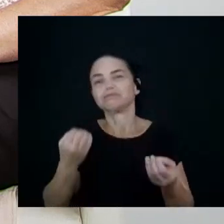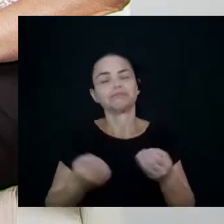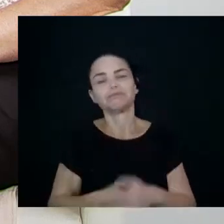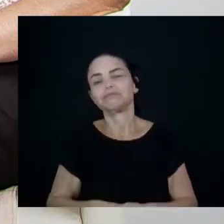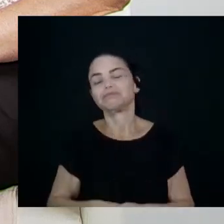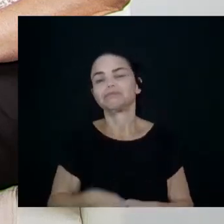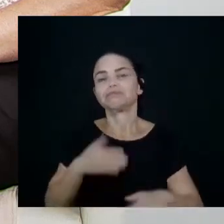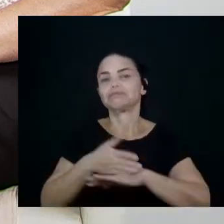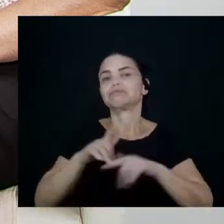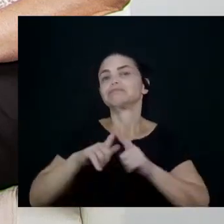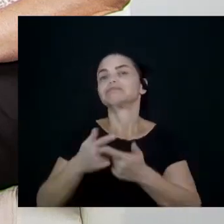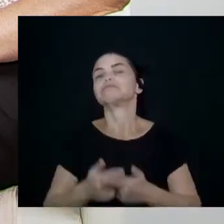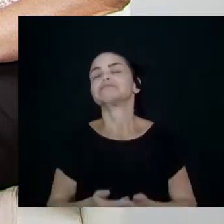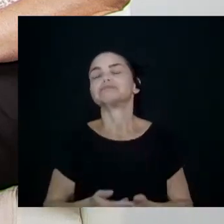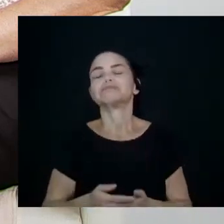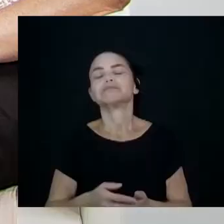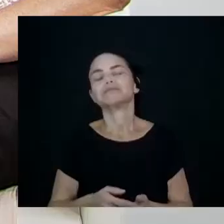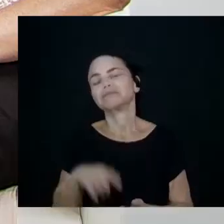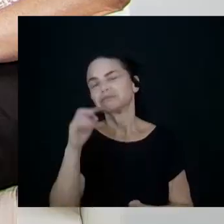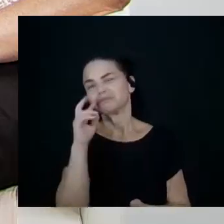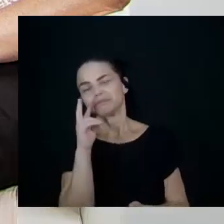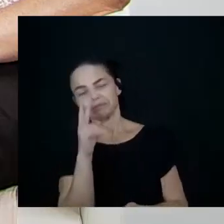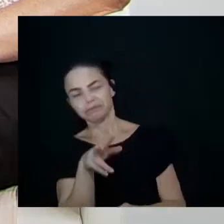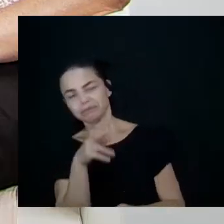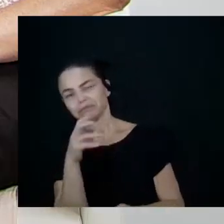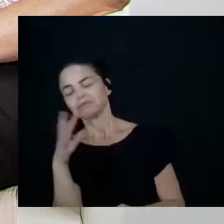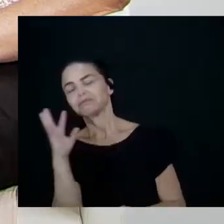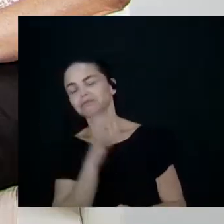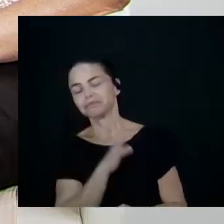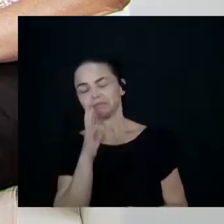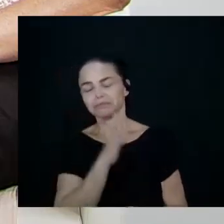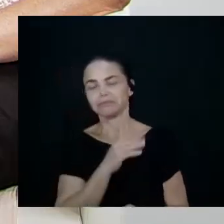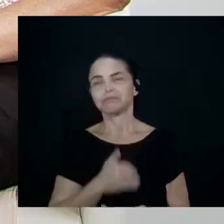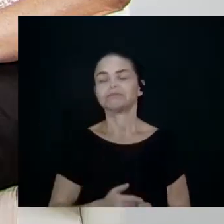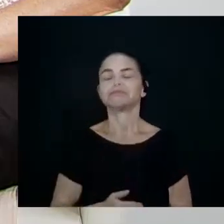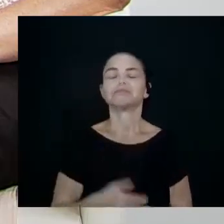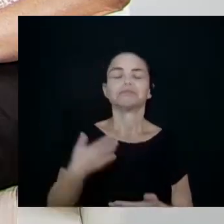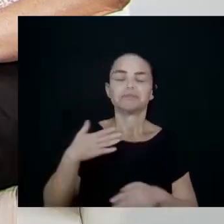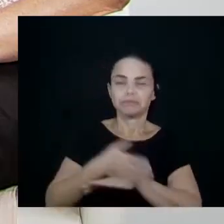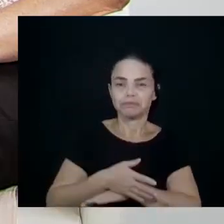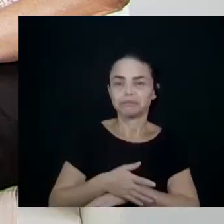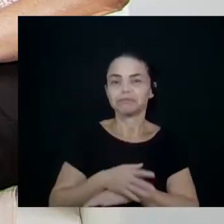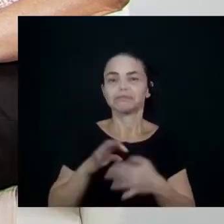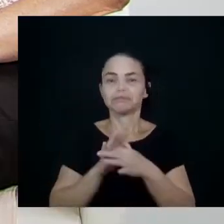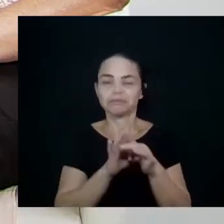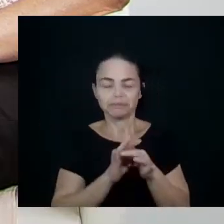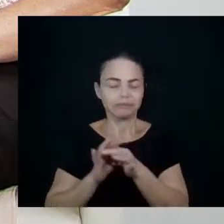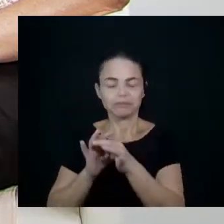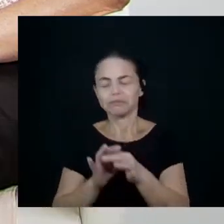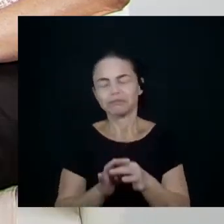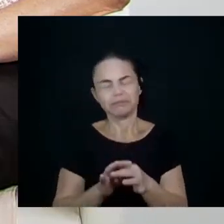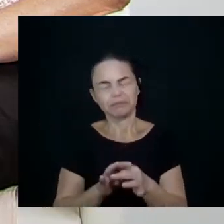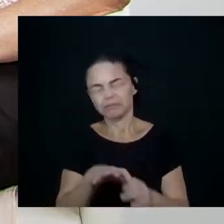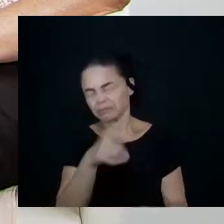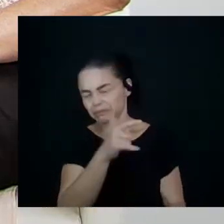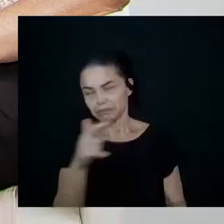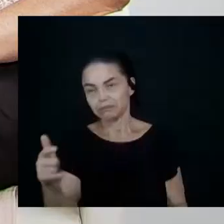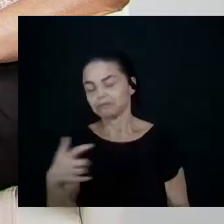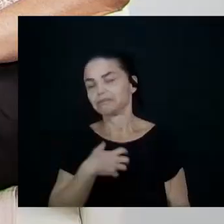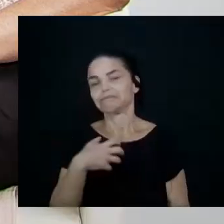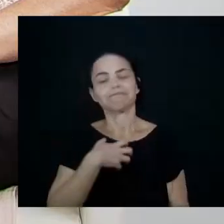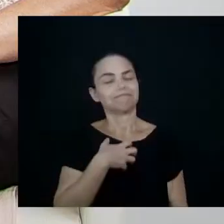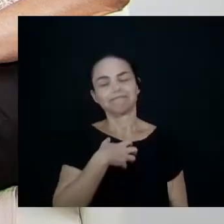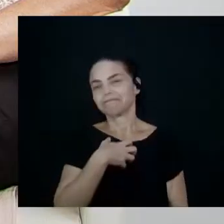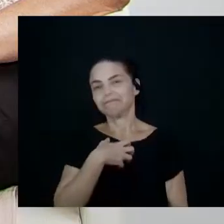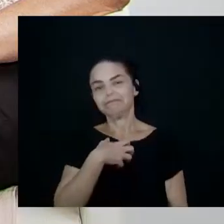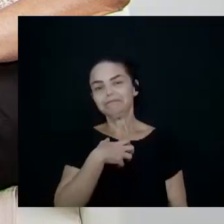que queria? Vou entrar nesse grupo para ver o que vai dar? Ou não, você já sabia desde o começo? Não, eu quero entrar para fazer conexões? Ou não se tinha muito essa